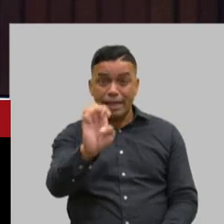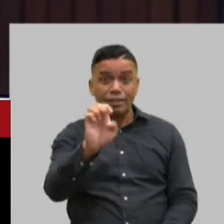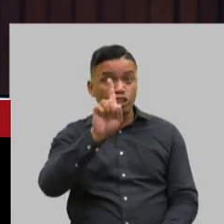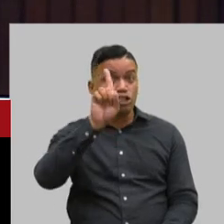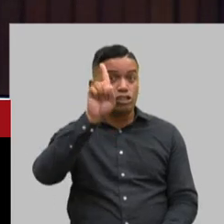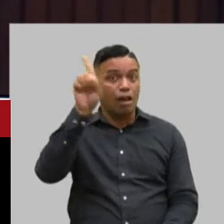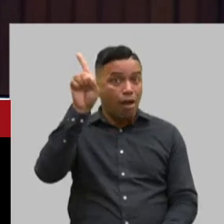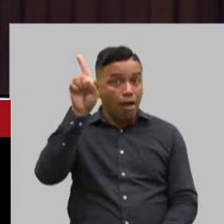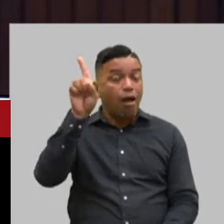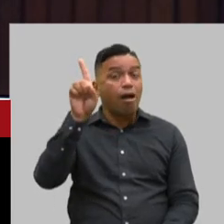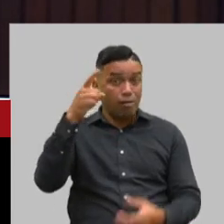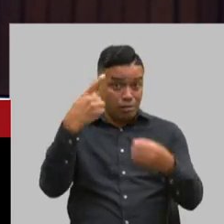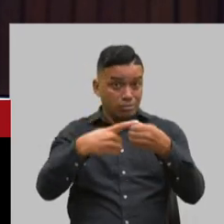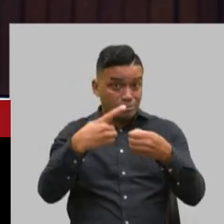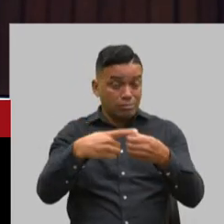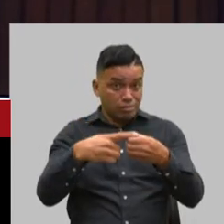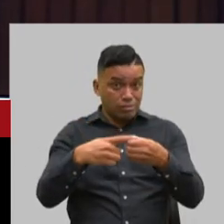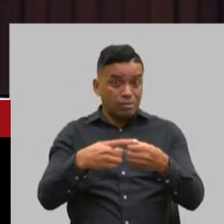famílias